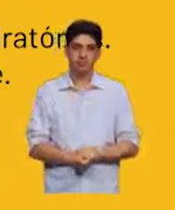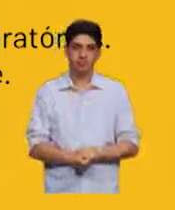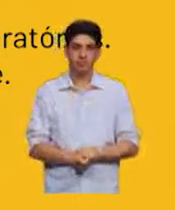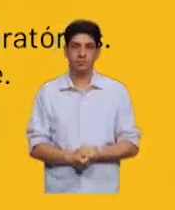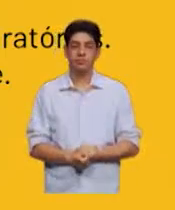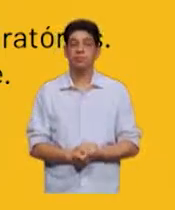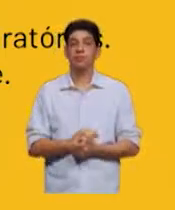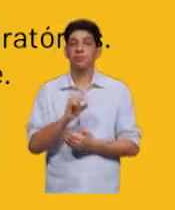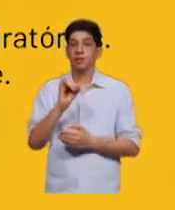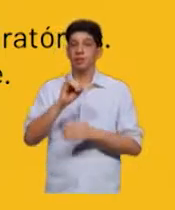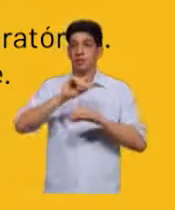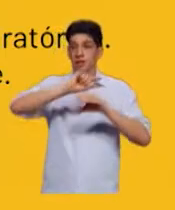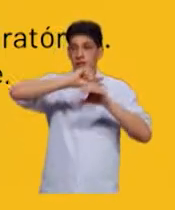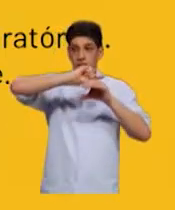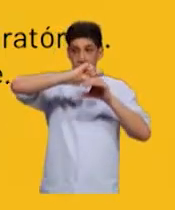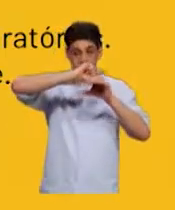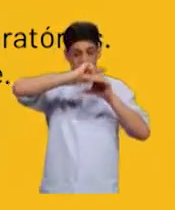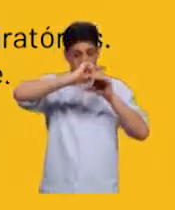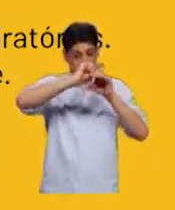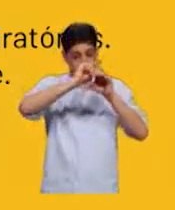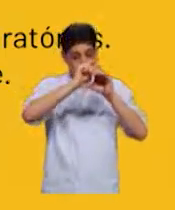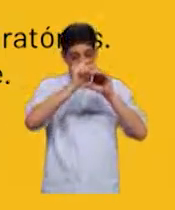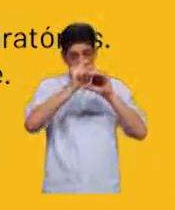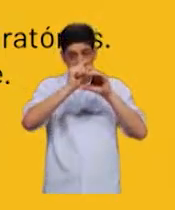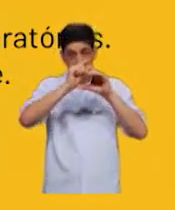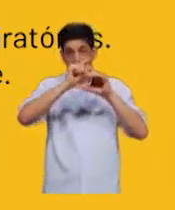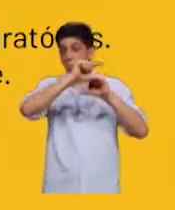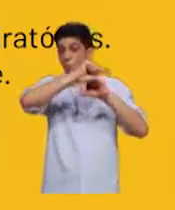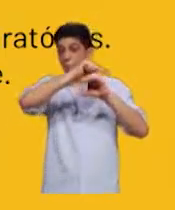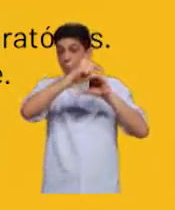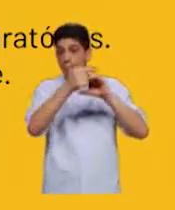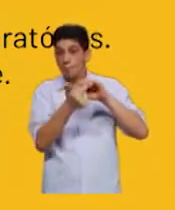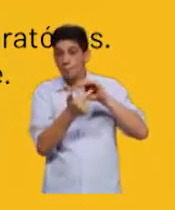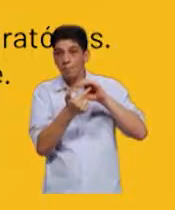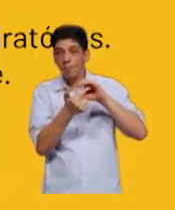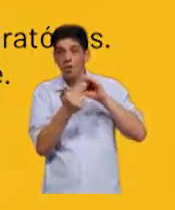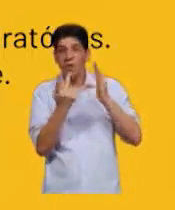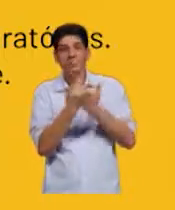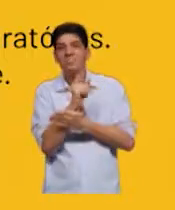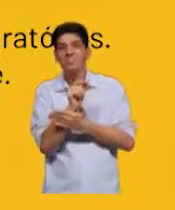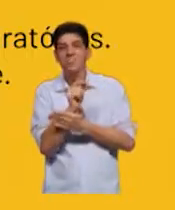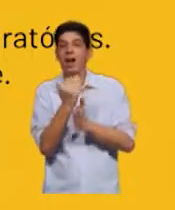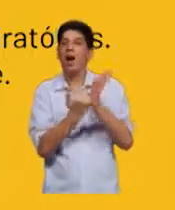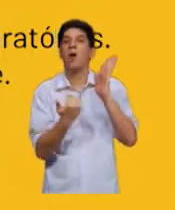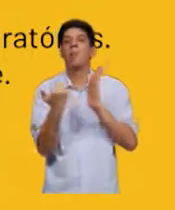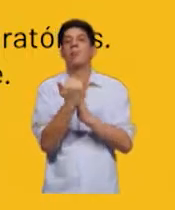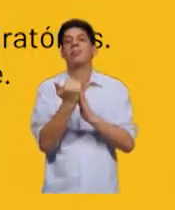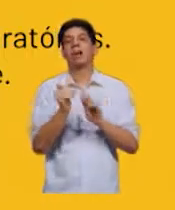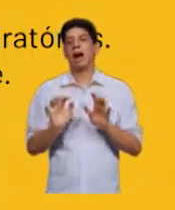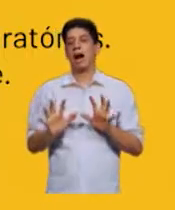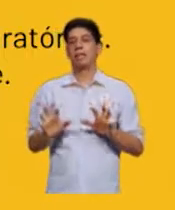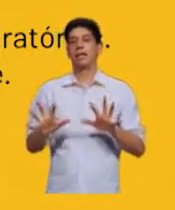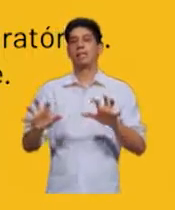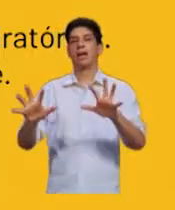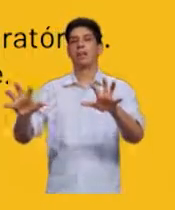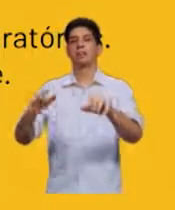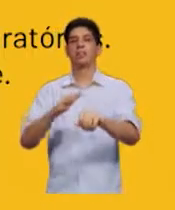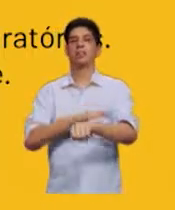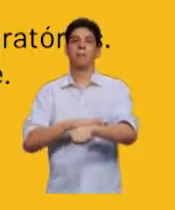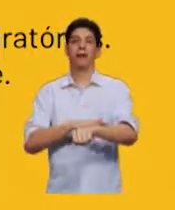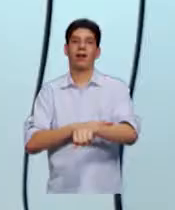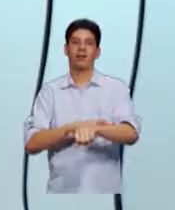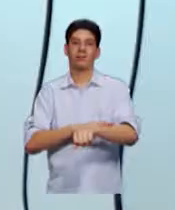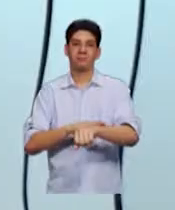camada de ozônio fosse destruída completamente, seria aumentar o risco de câncer na pele. Eu falei